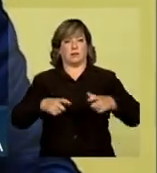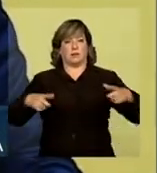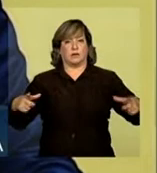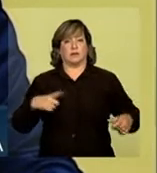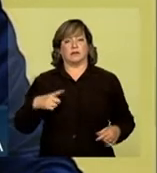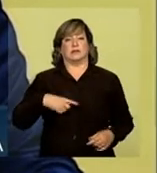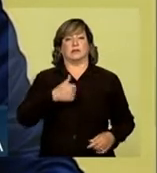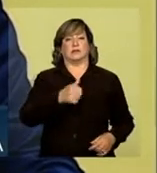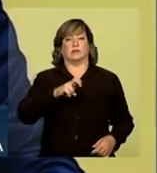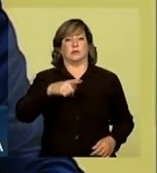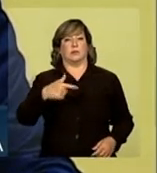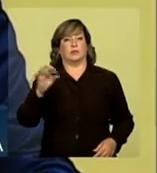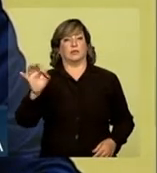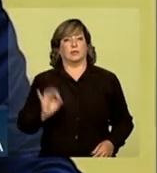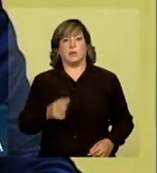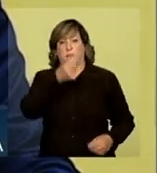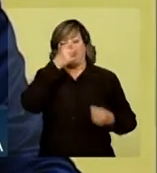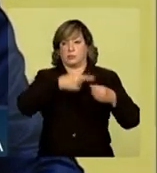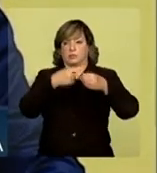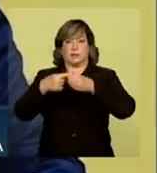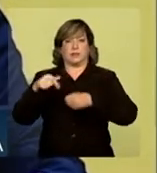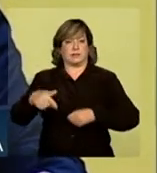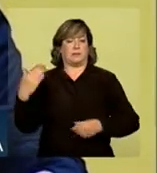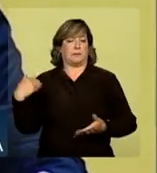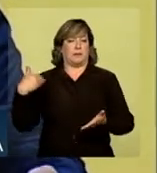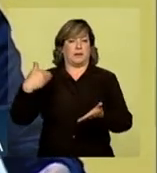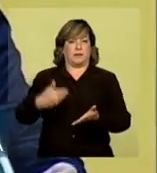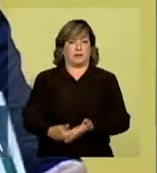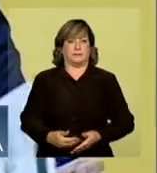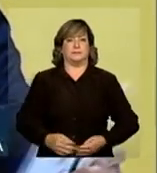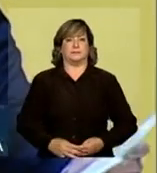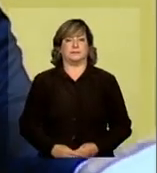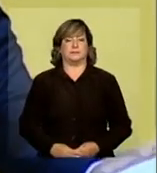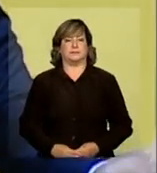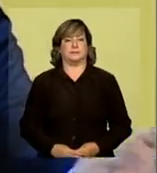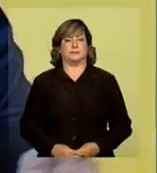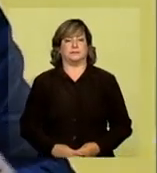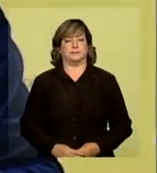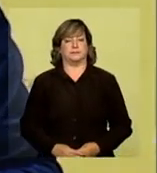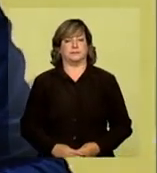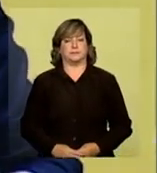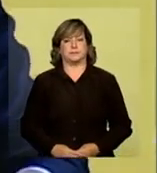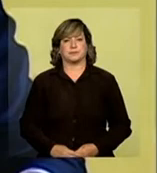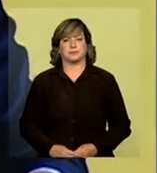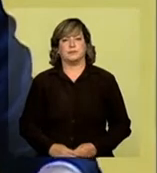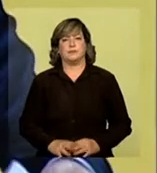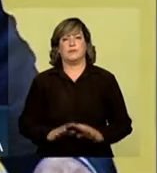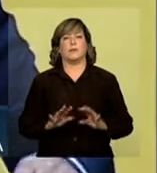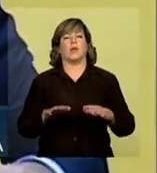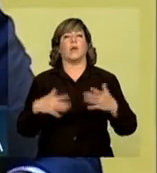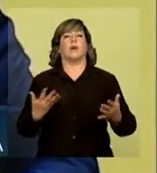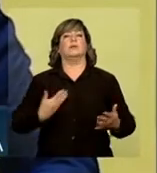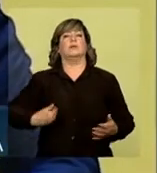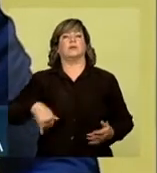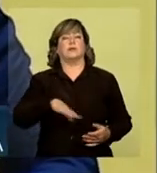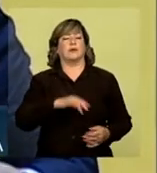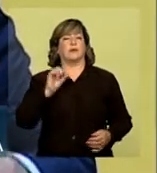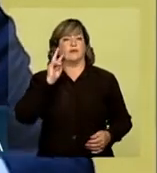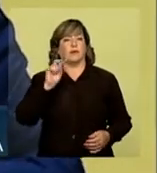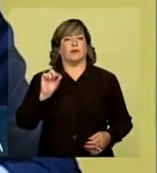152 por cento dos Municípios nesse período e quando a gente olha para o